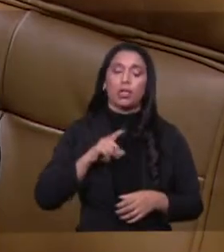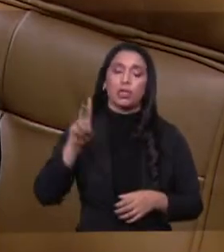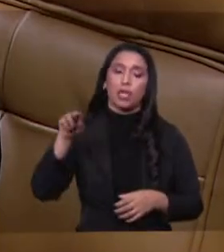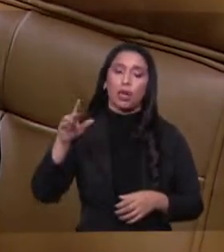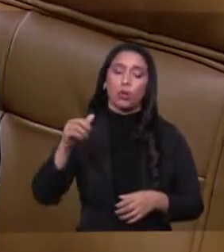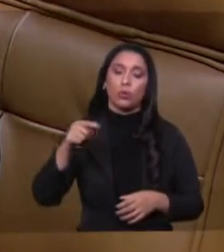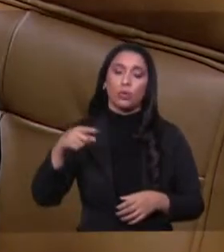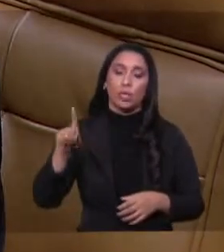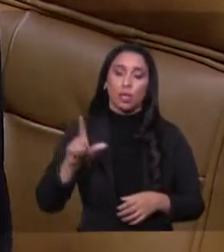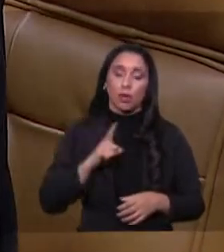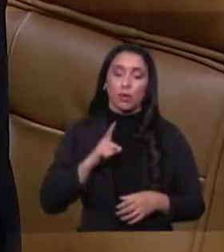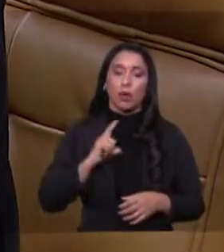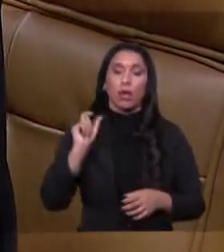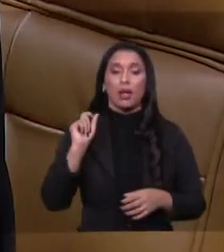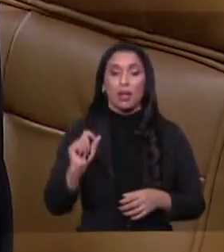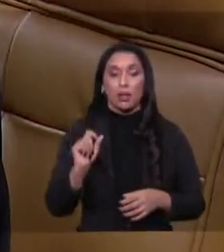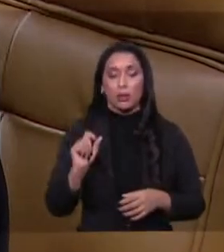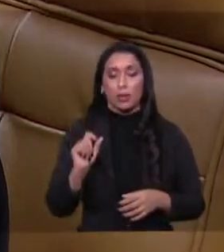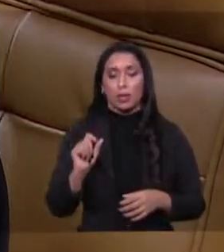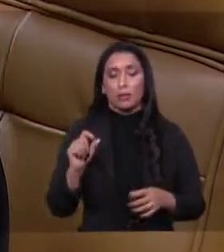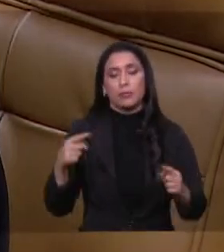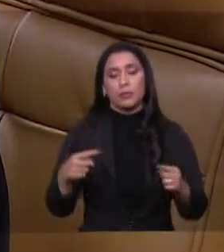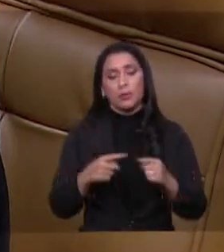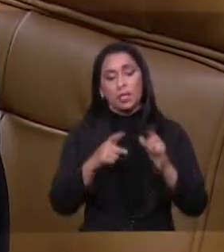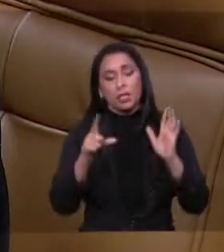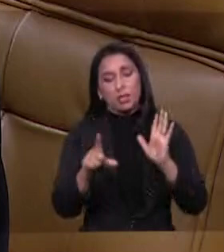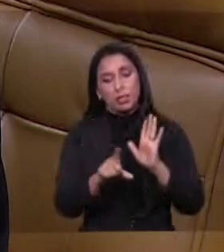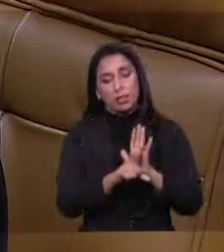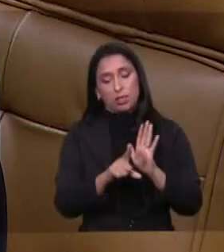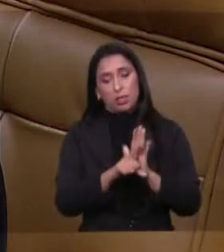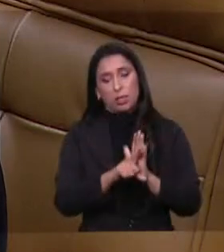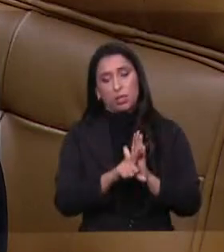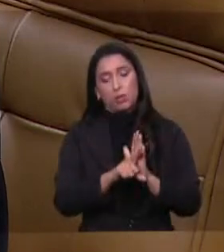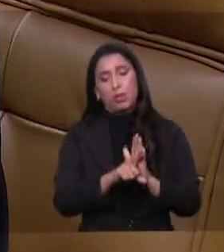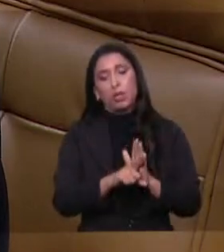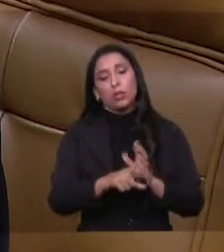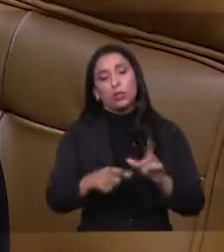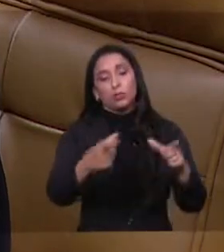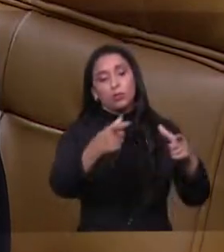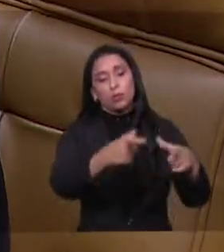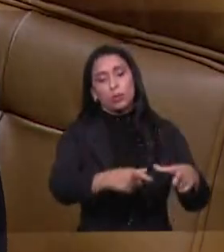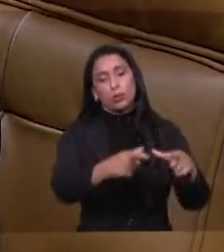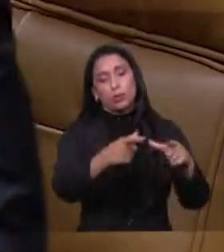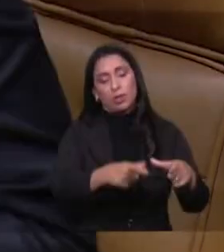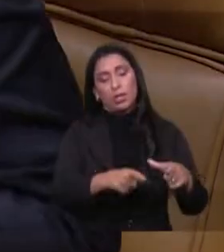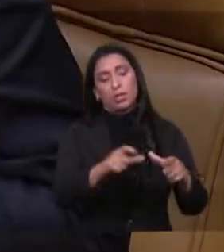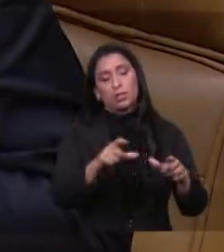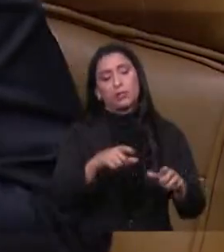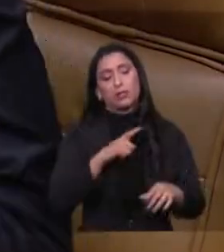apertada síntese, ser legítima titular do imóvel matriculado sob o número